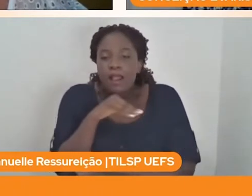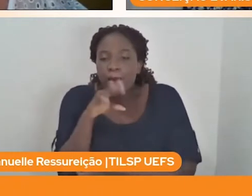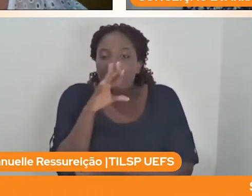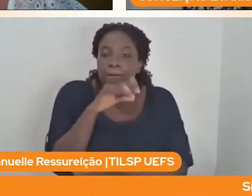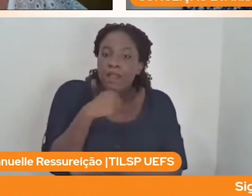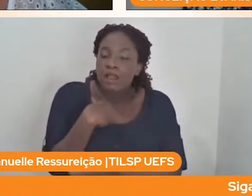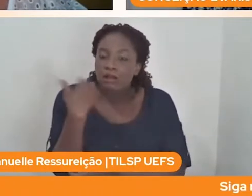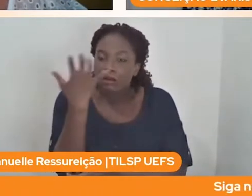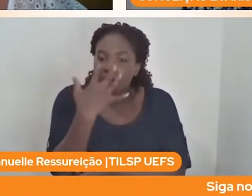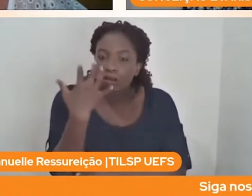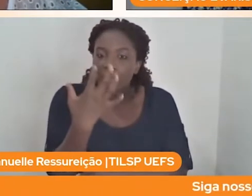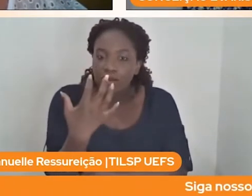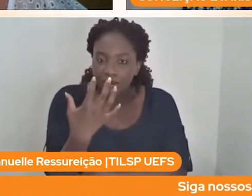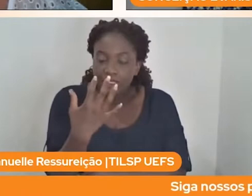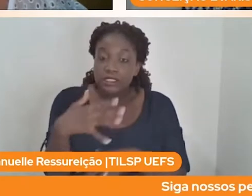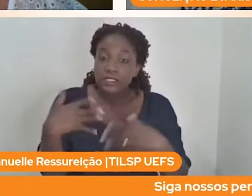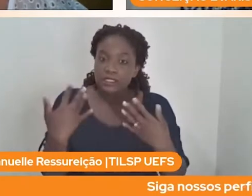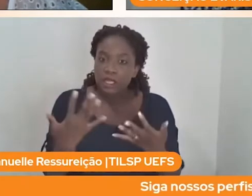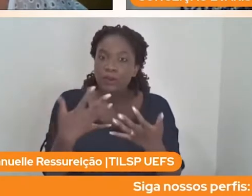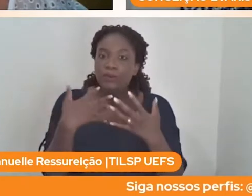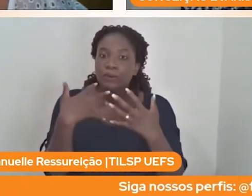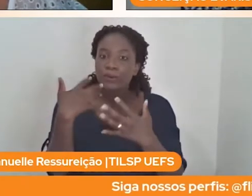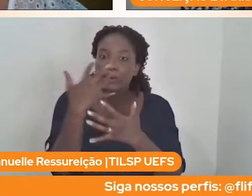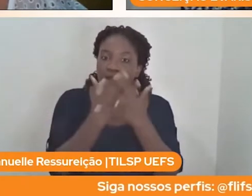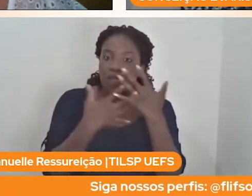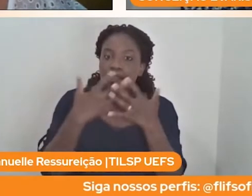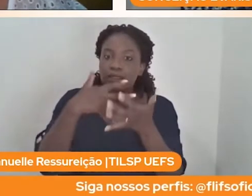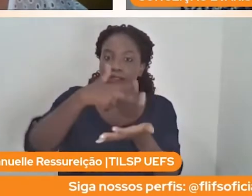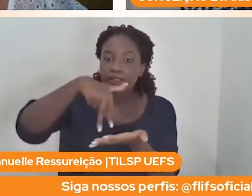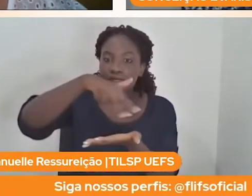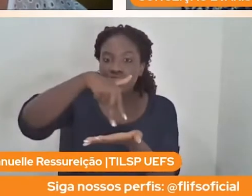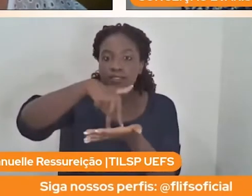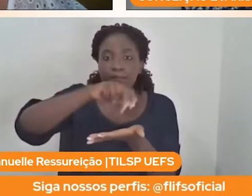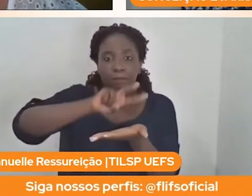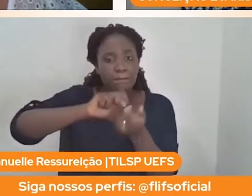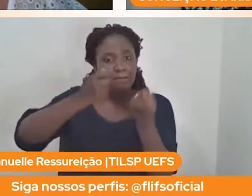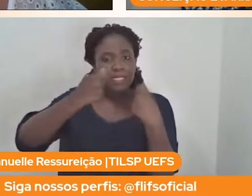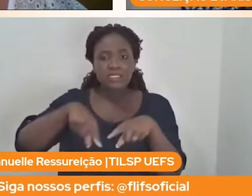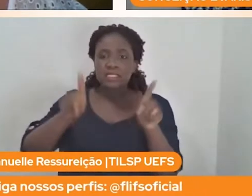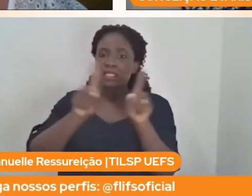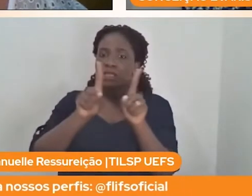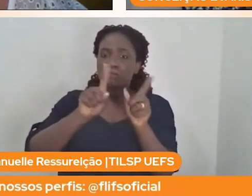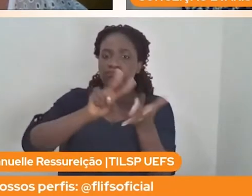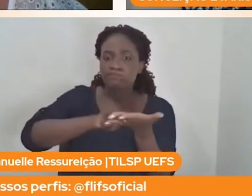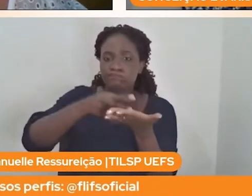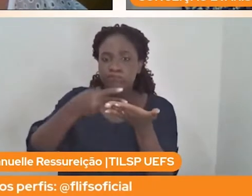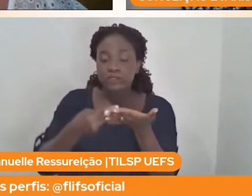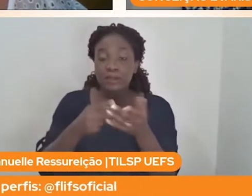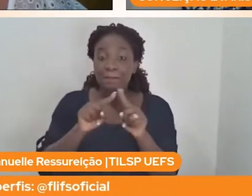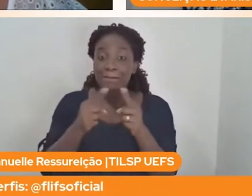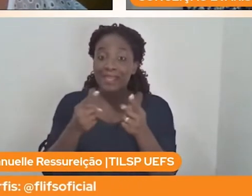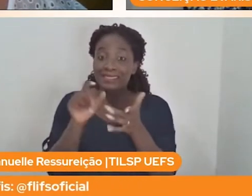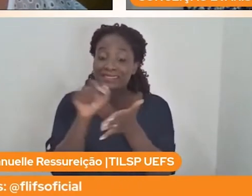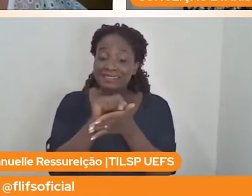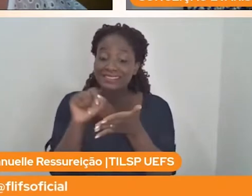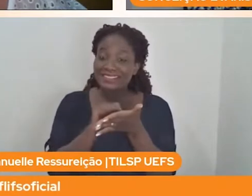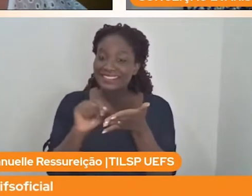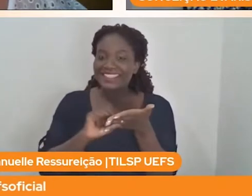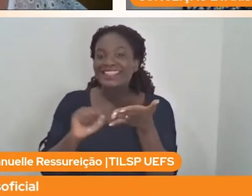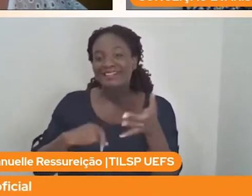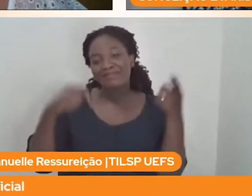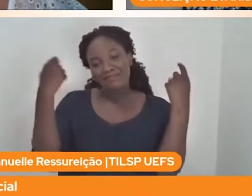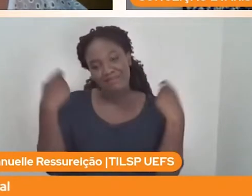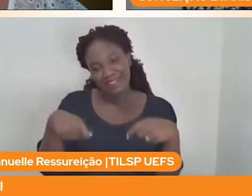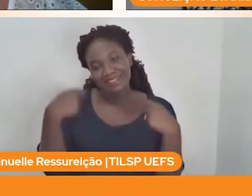Então, o canto e a dança não precisa de tradução, porque o corpo ali está presente. Agora, já a escrita precisa